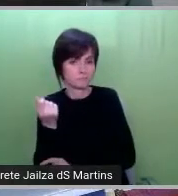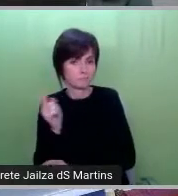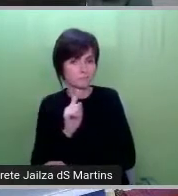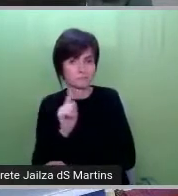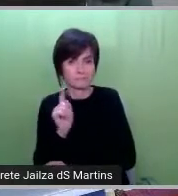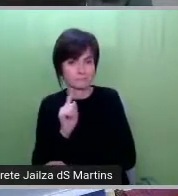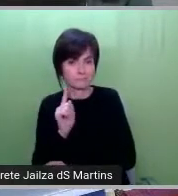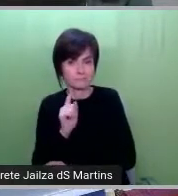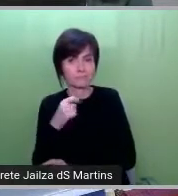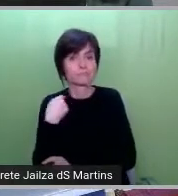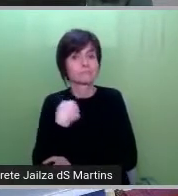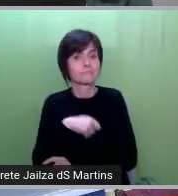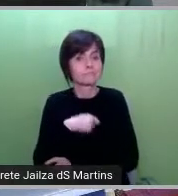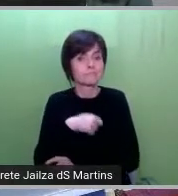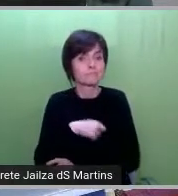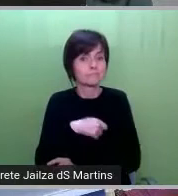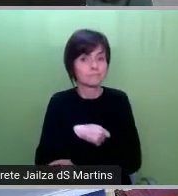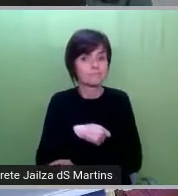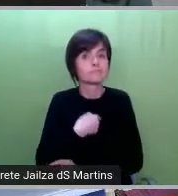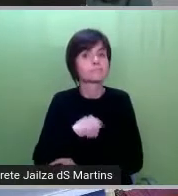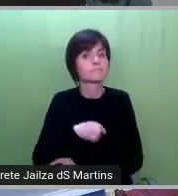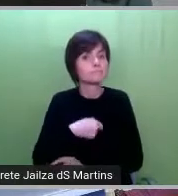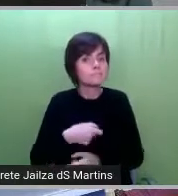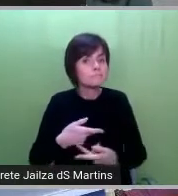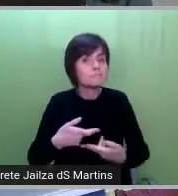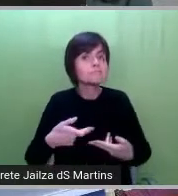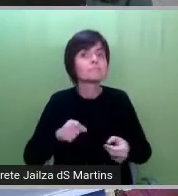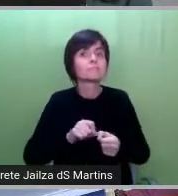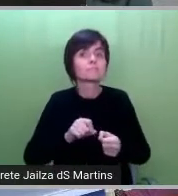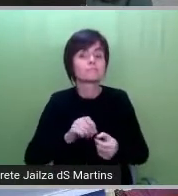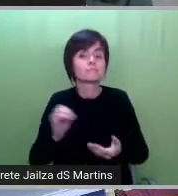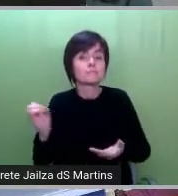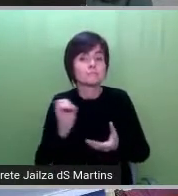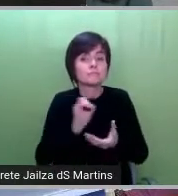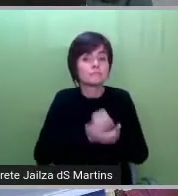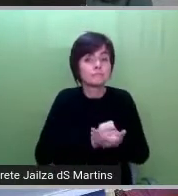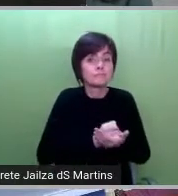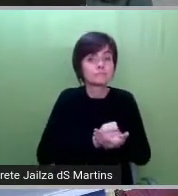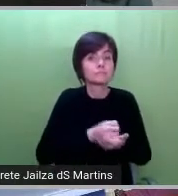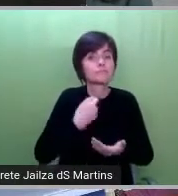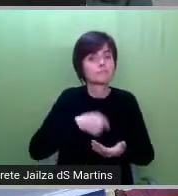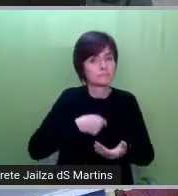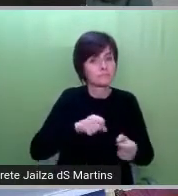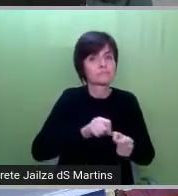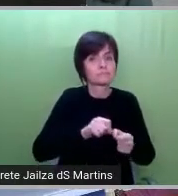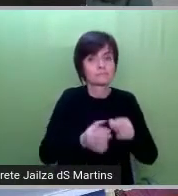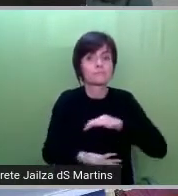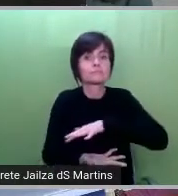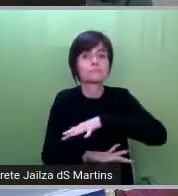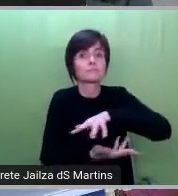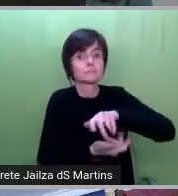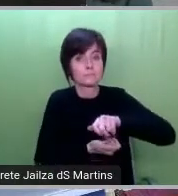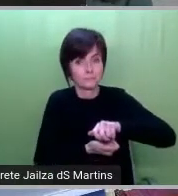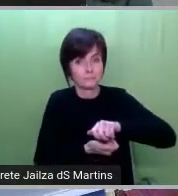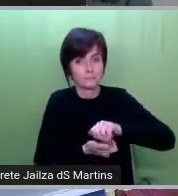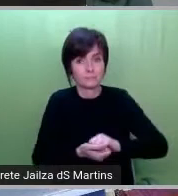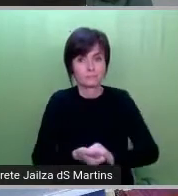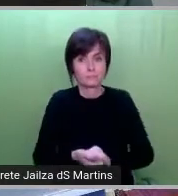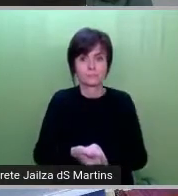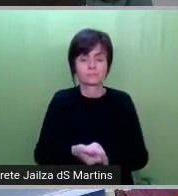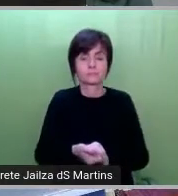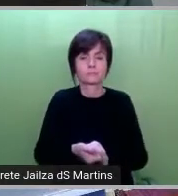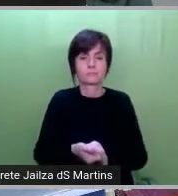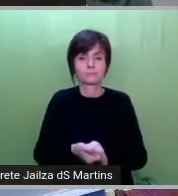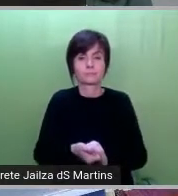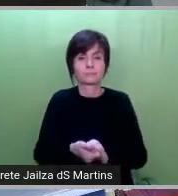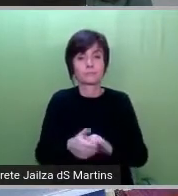São necessidades em que o capital, no seu funcionamento hoje, necessita. Ou